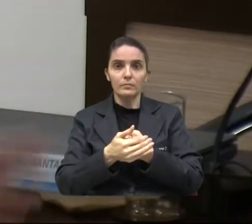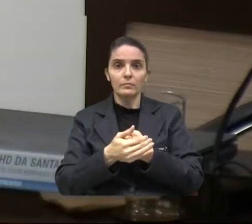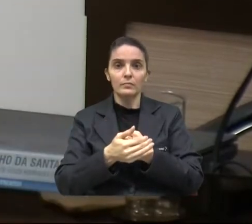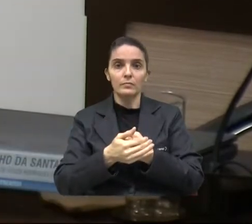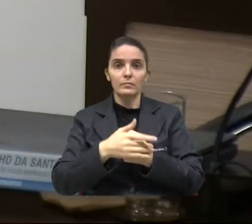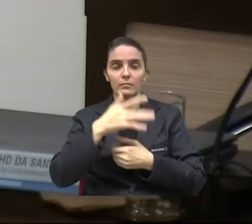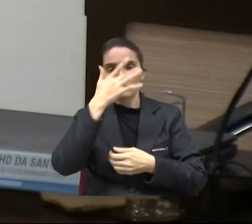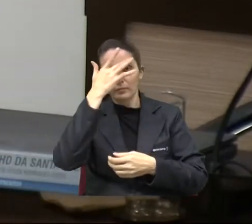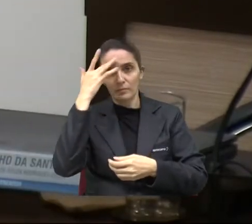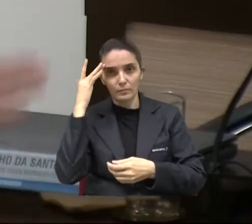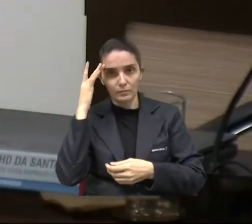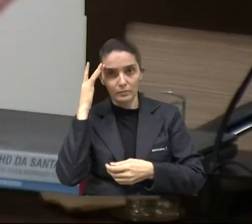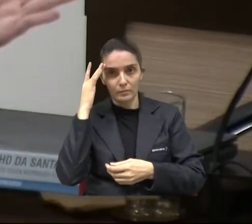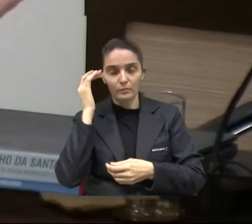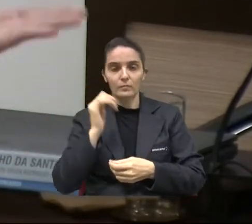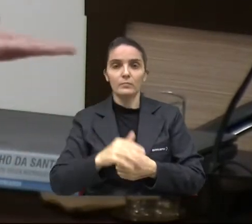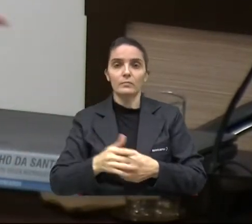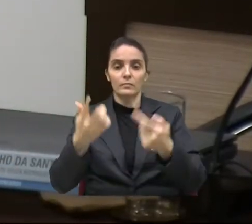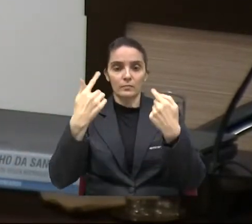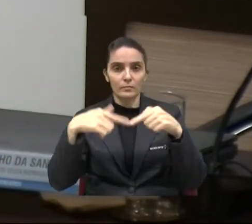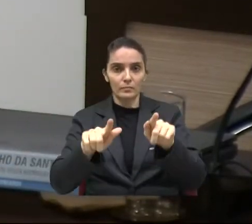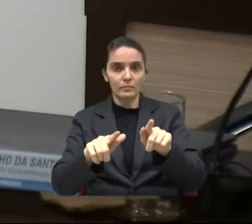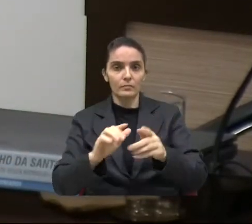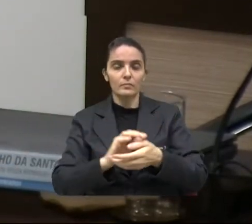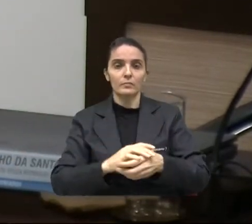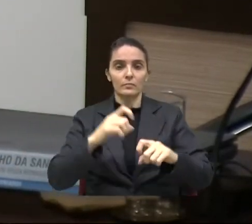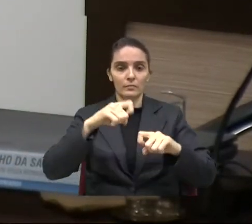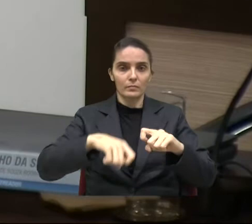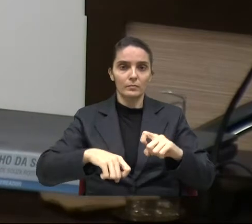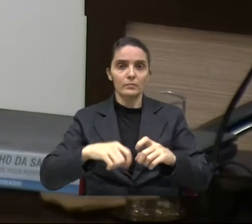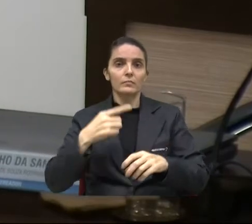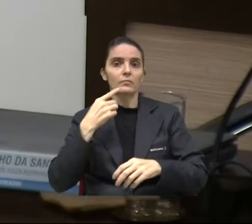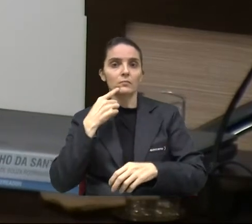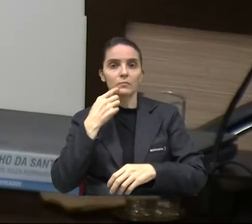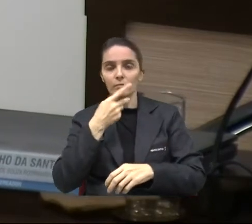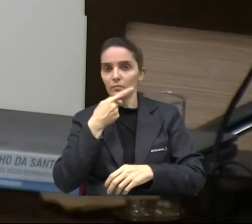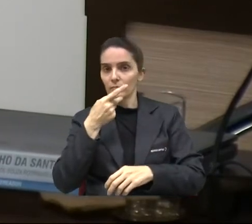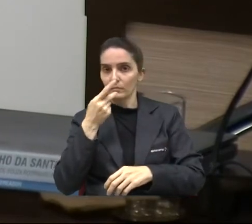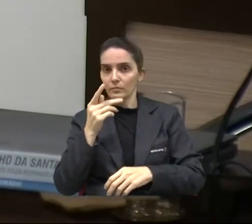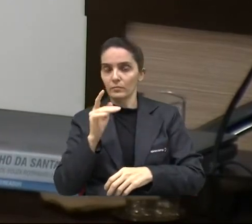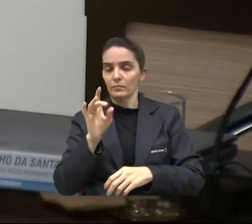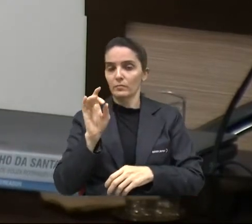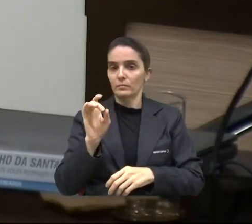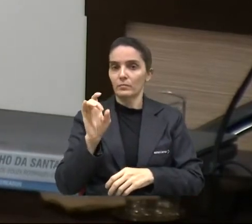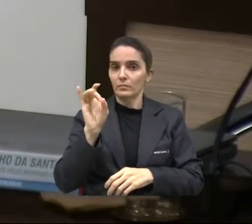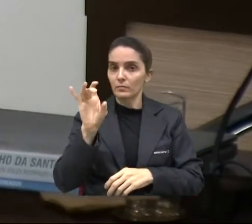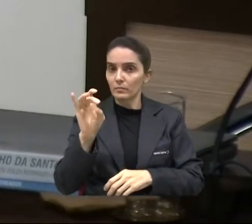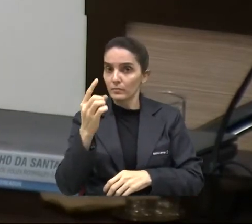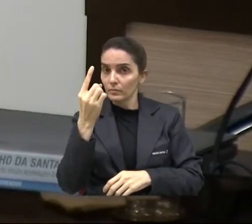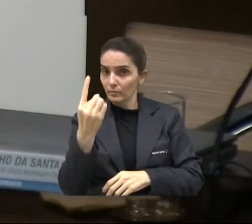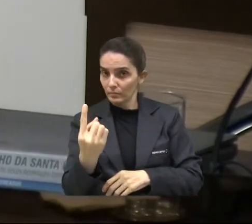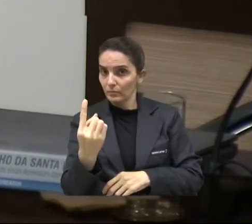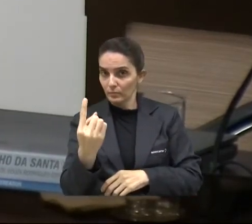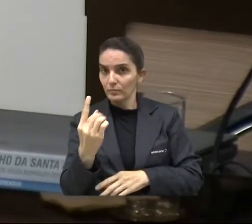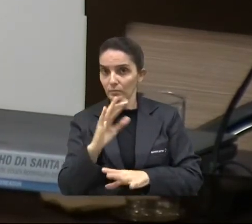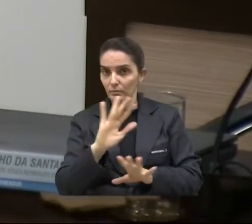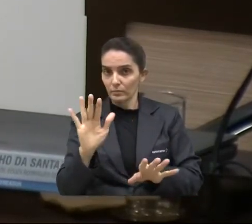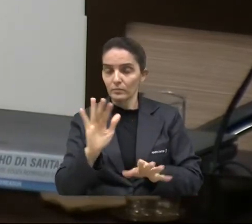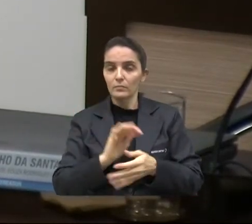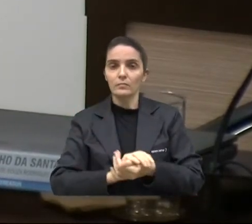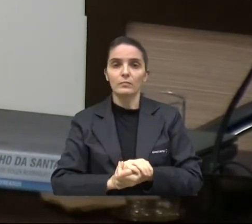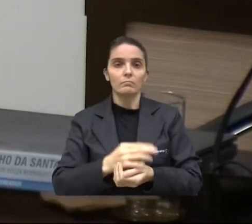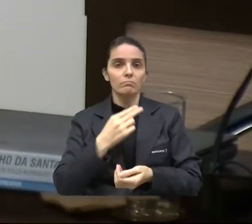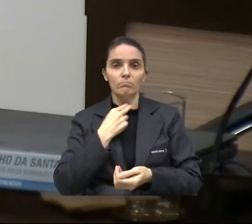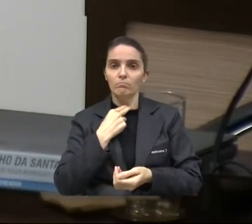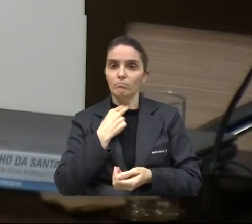E desculpe-me, Cleiton, mas este caso isolado que você traz aqui não é um caso de vulnerabilidade e hipossuficiência. Nós não